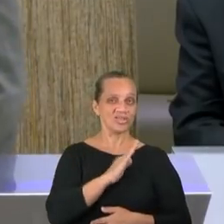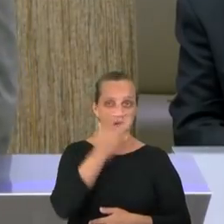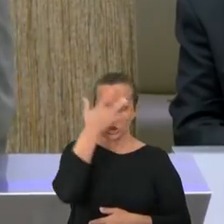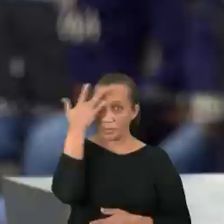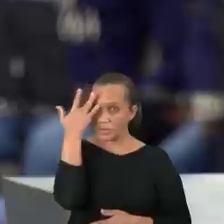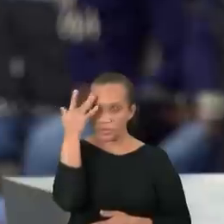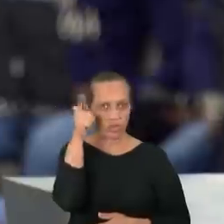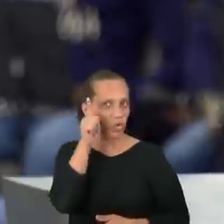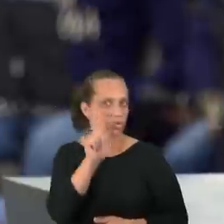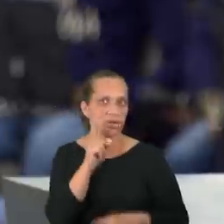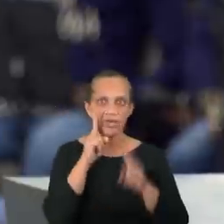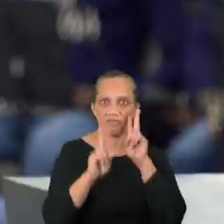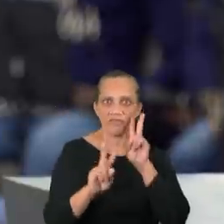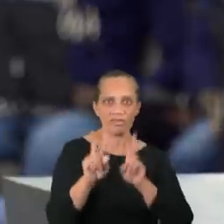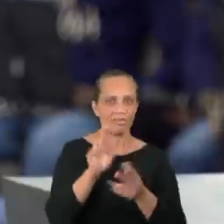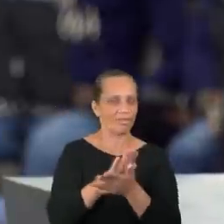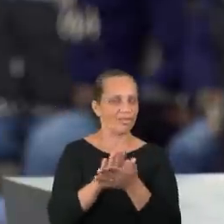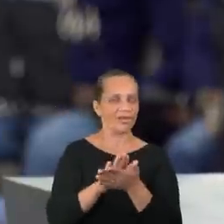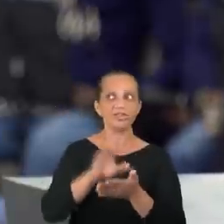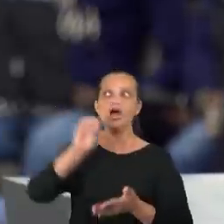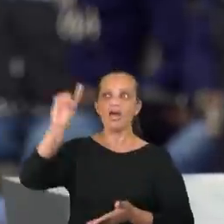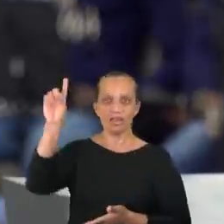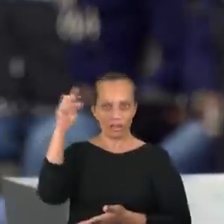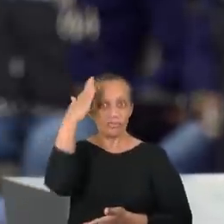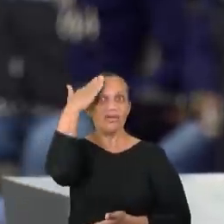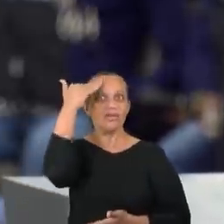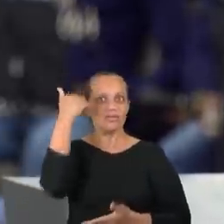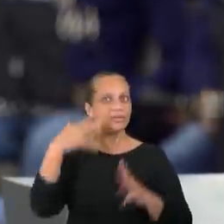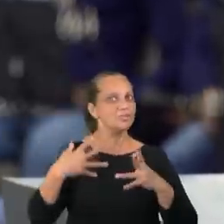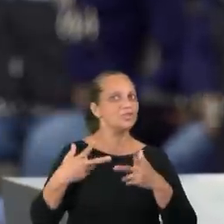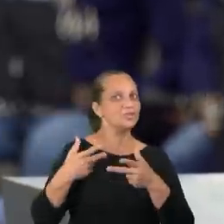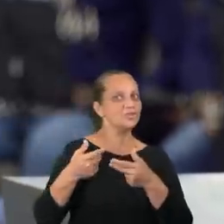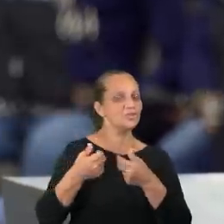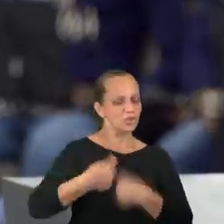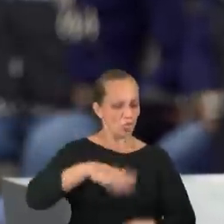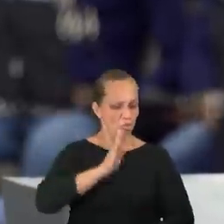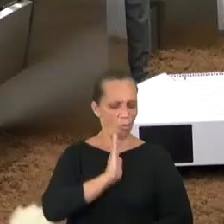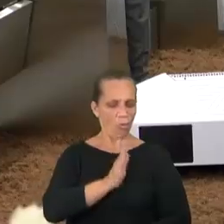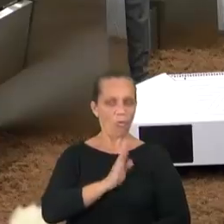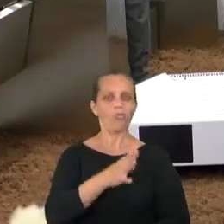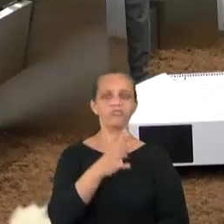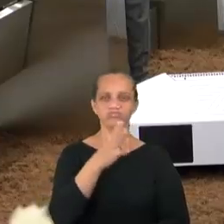Mas Deus sonda os corações. Aleluia!